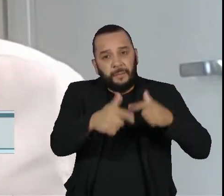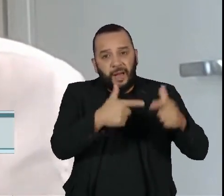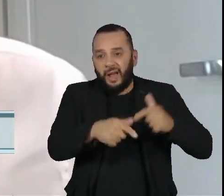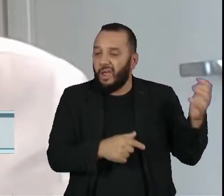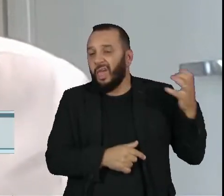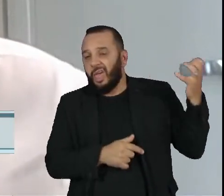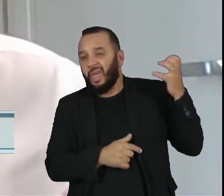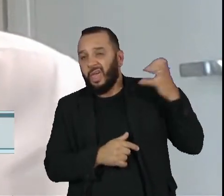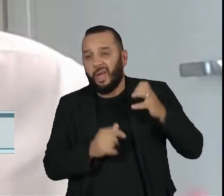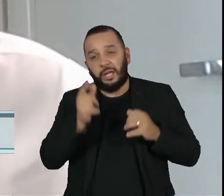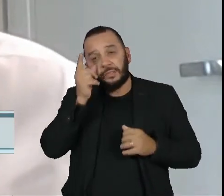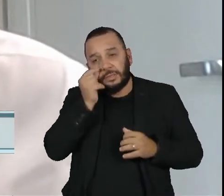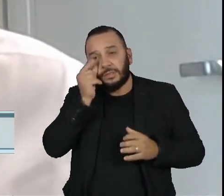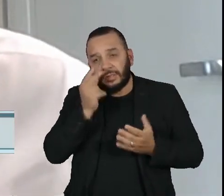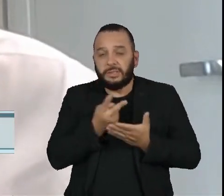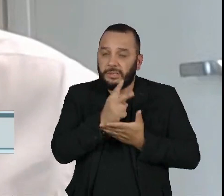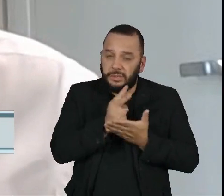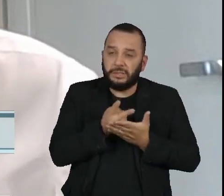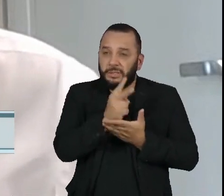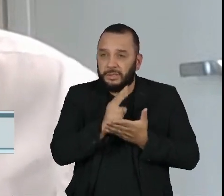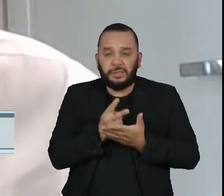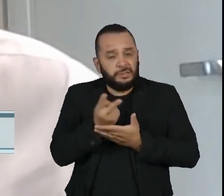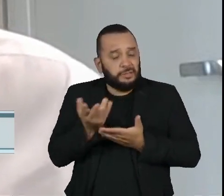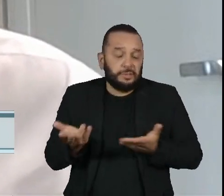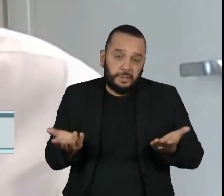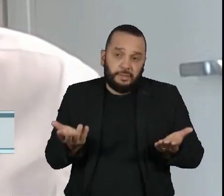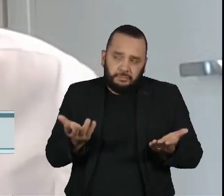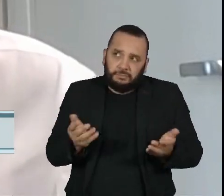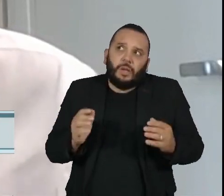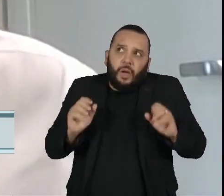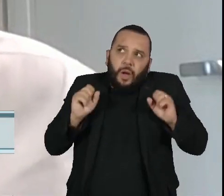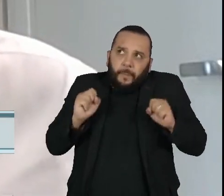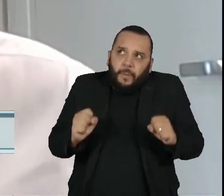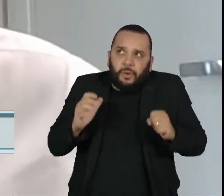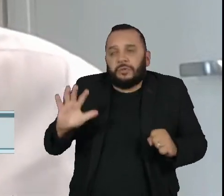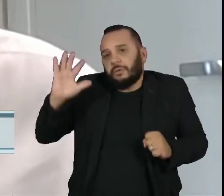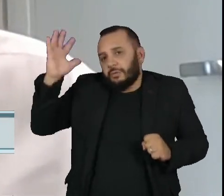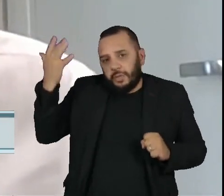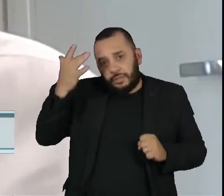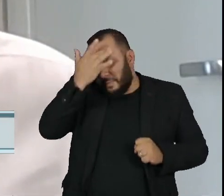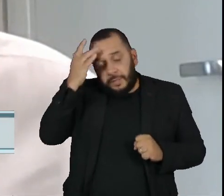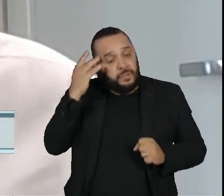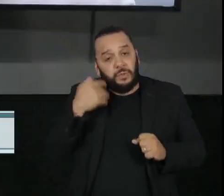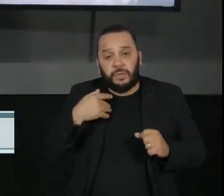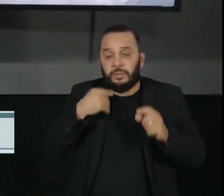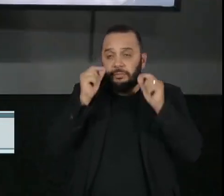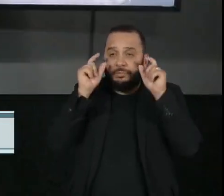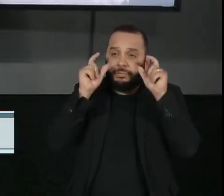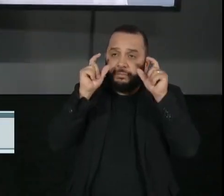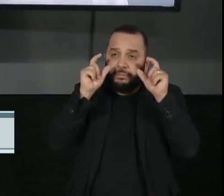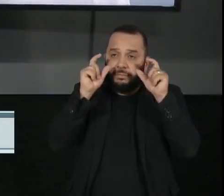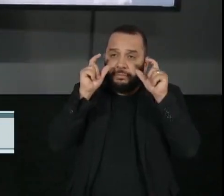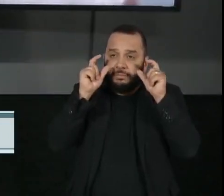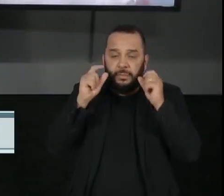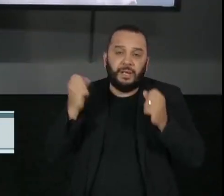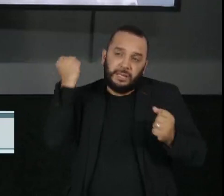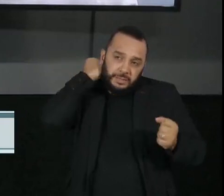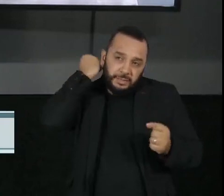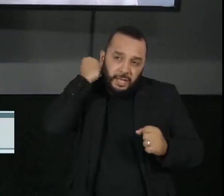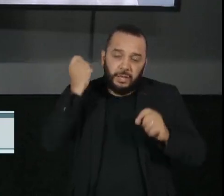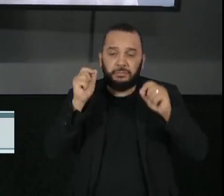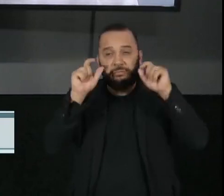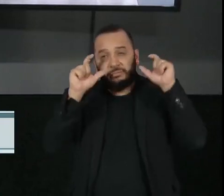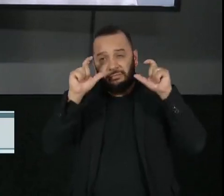aí, a resposta de uma noite mal dormida é natural para qualquer pessoa. É natural qualquer pessoa passe uma noite em claro com um estresse. A insônia